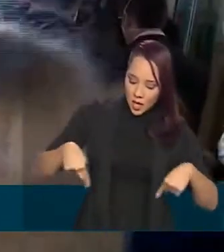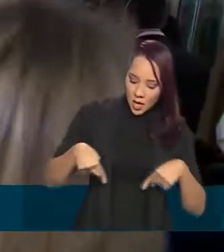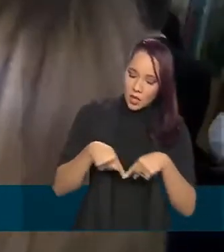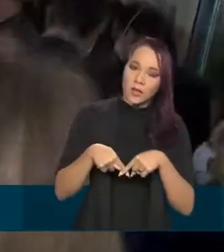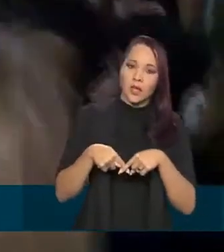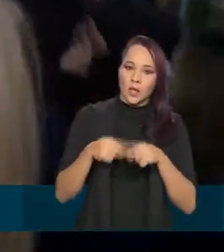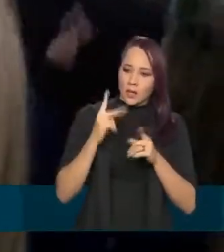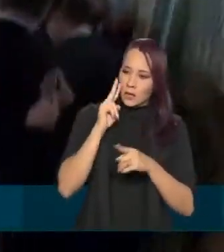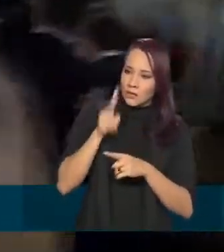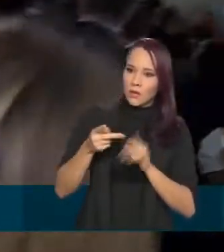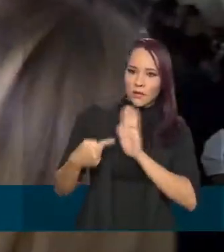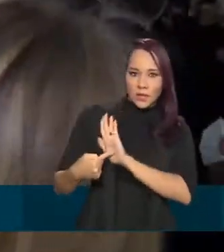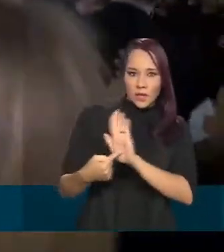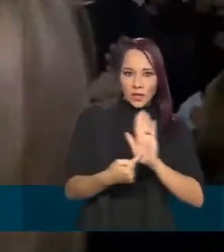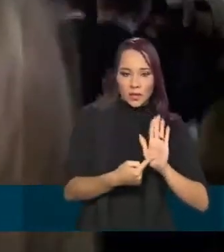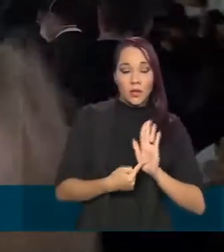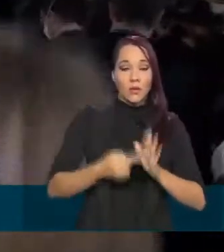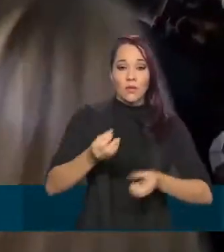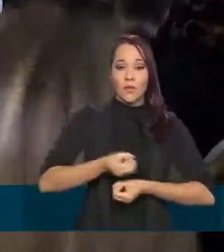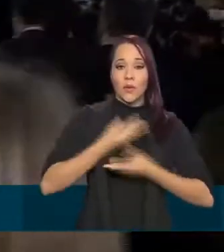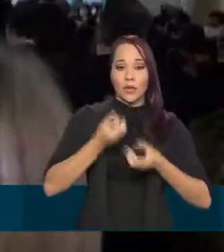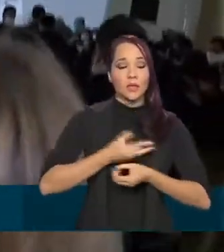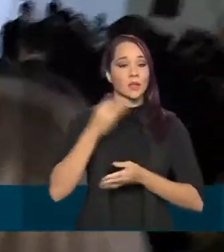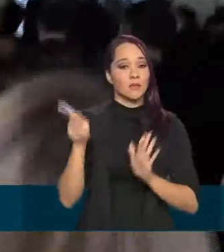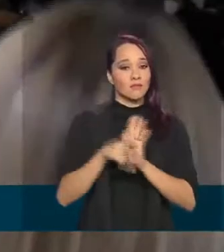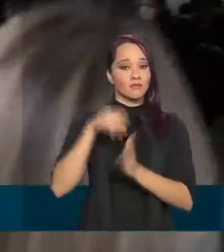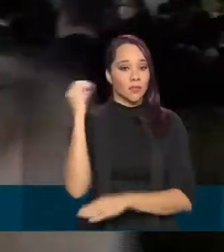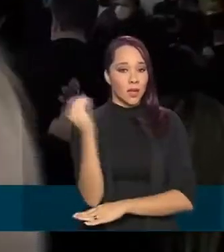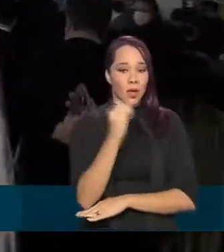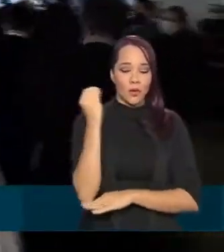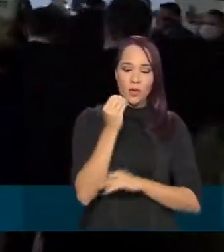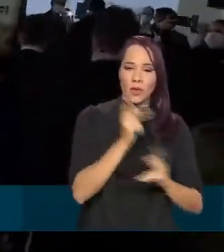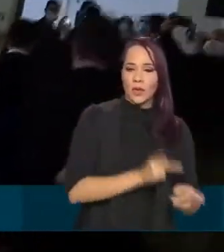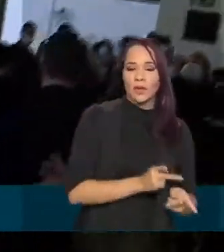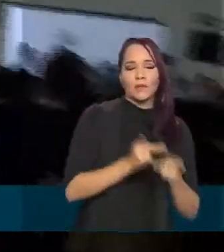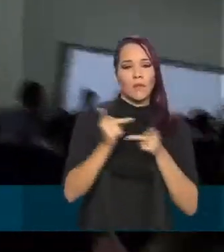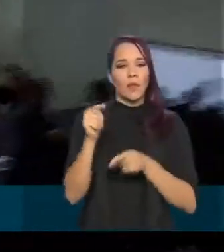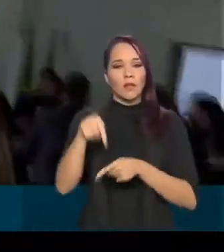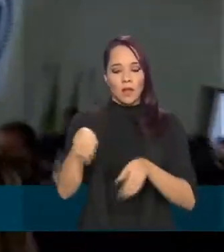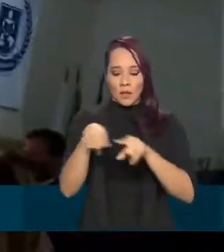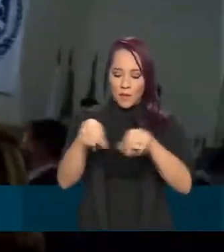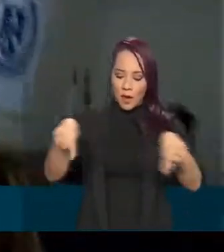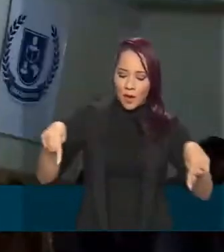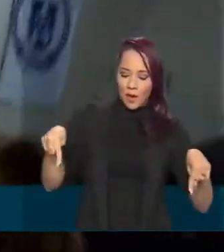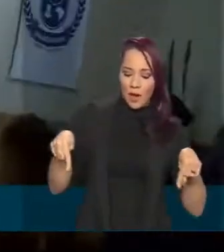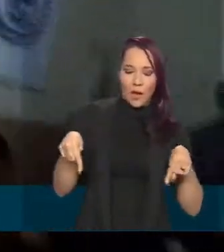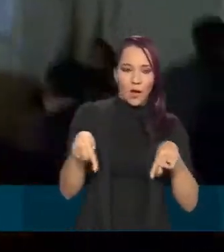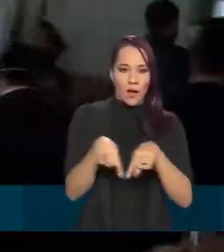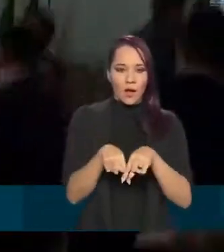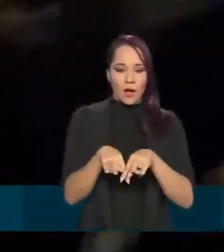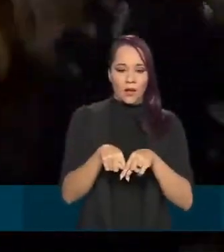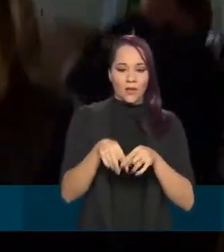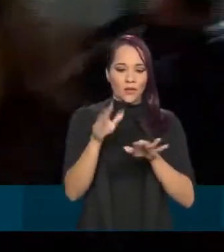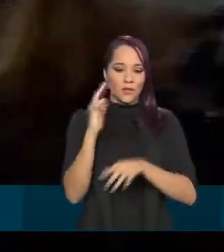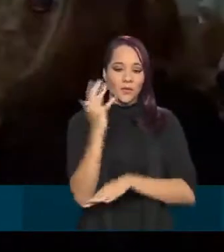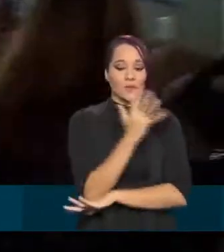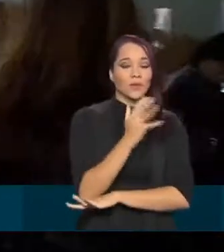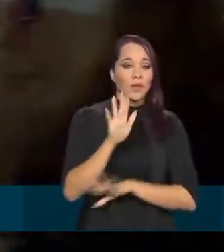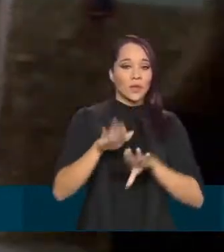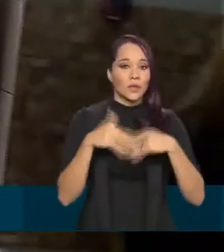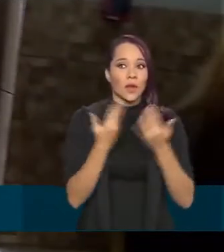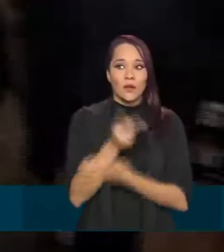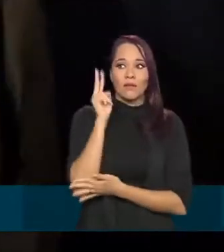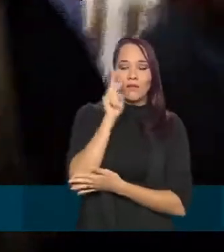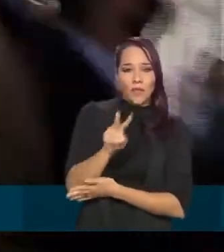onde acompanhou a apresentação de uma poesia gaúcha, e está seguindo para o pátio da escola. E ele vai acompanhar a